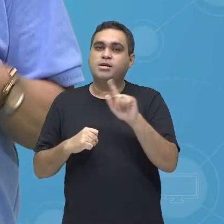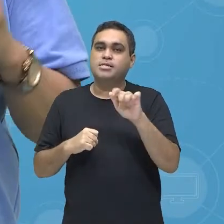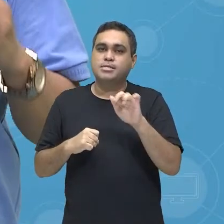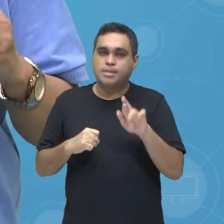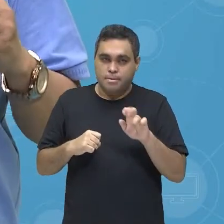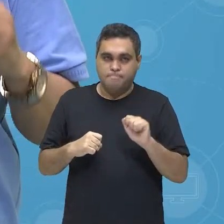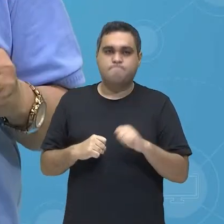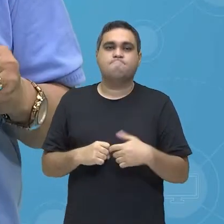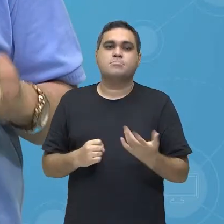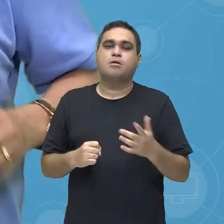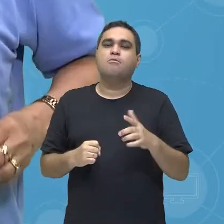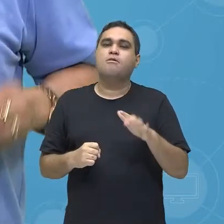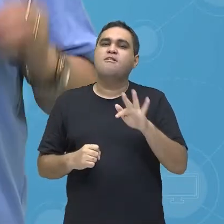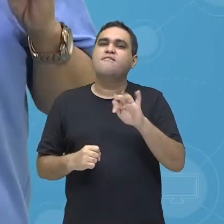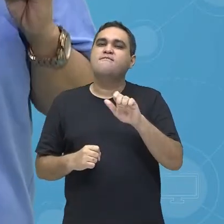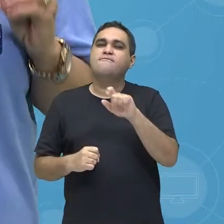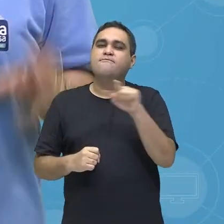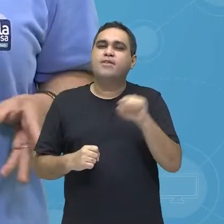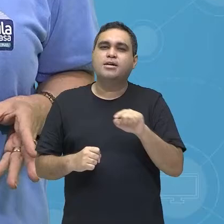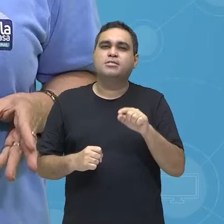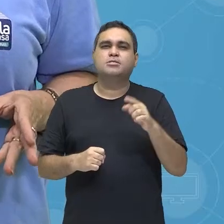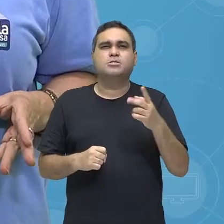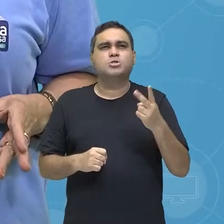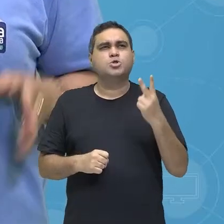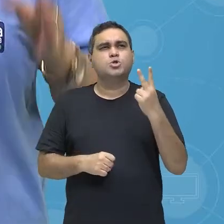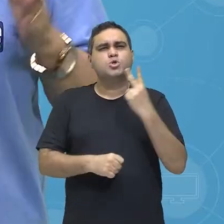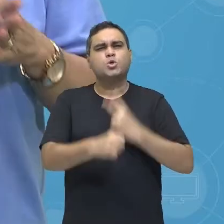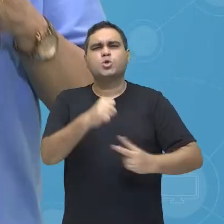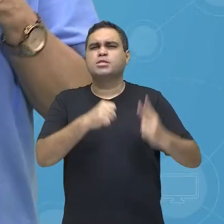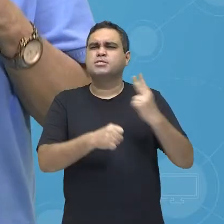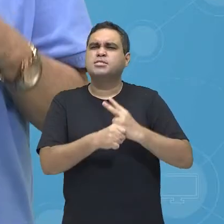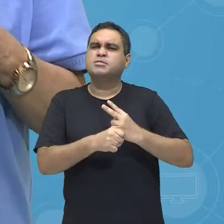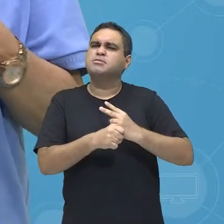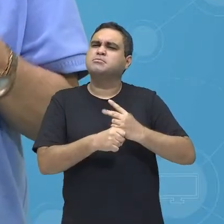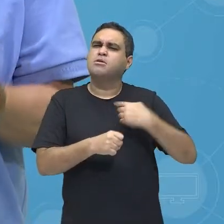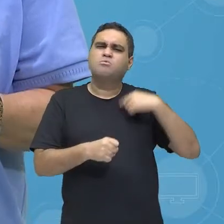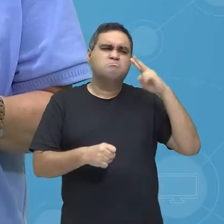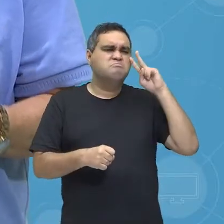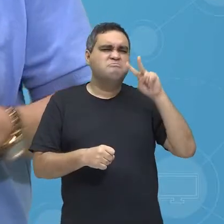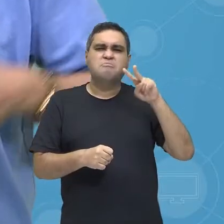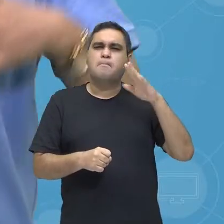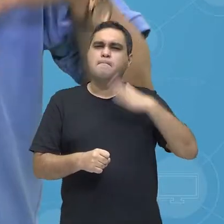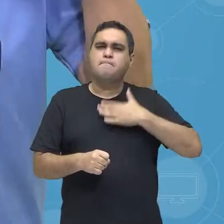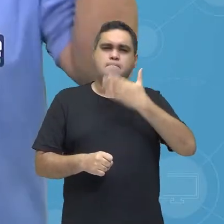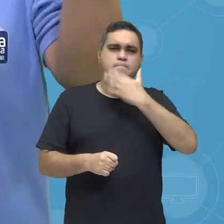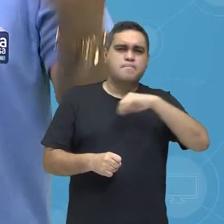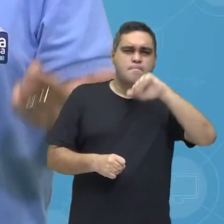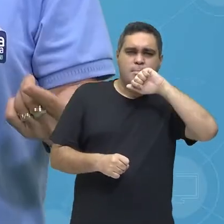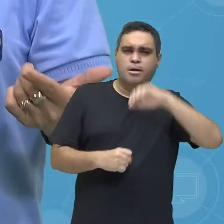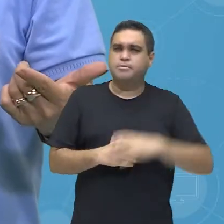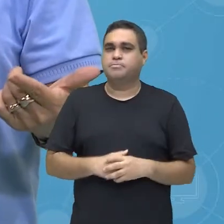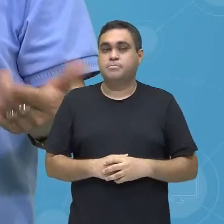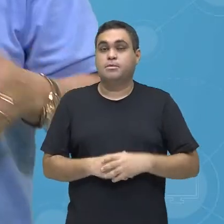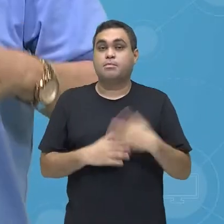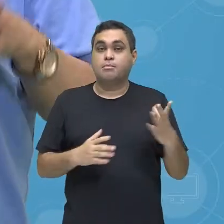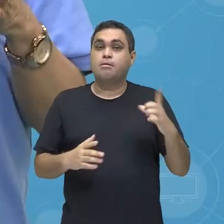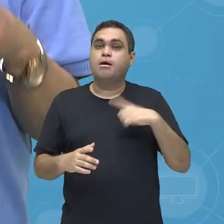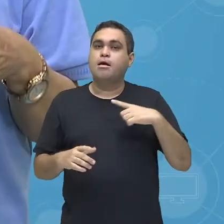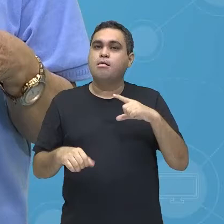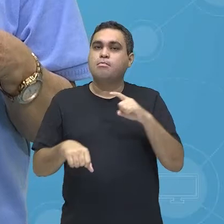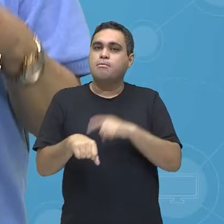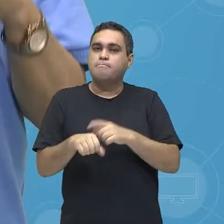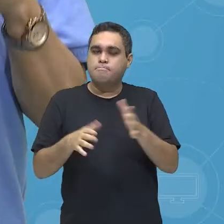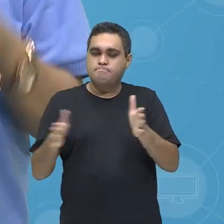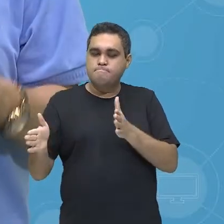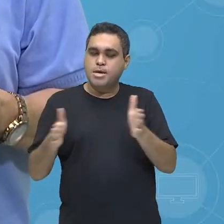não vejo meu pai. Aí eu tenho tempo fazer no sentido de tempo decorrido, tempo transcorrido. Então, o